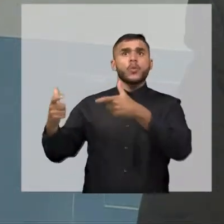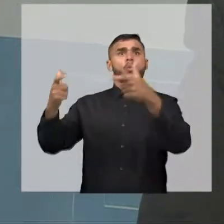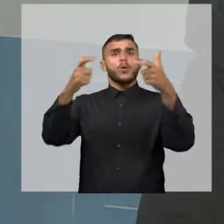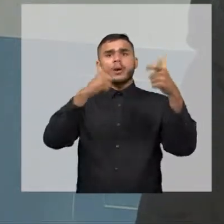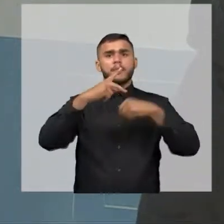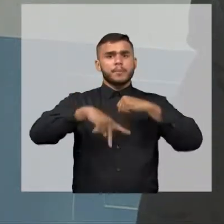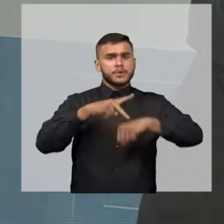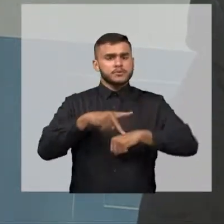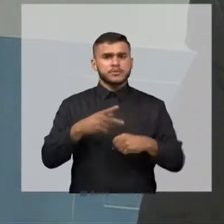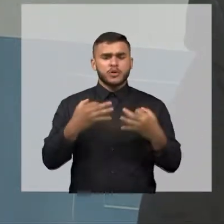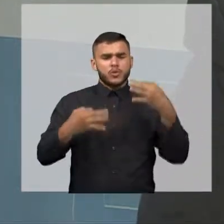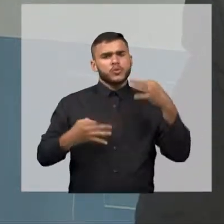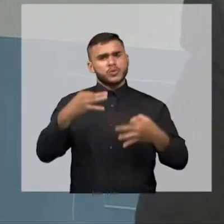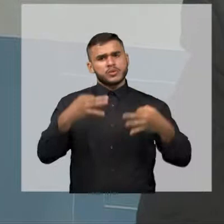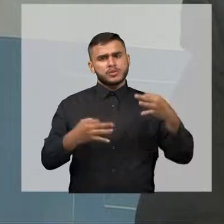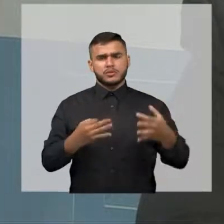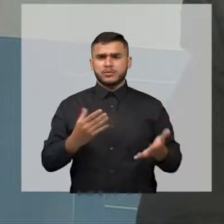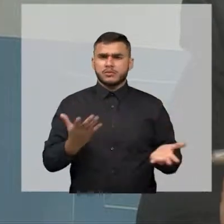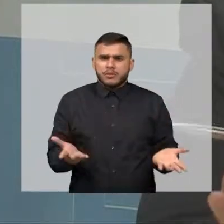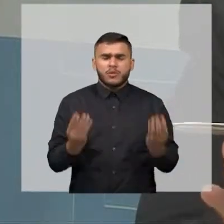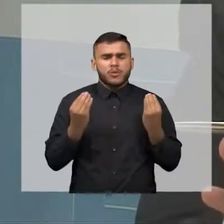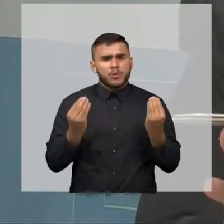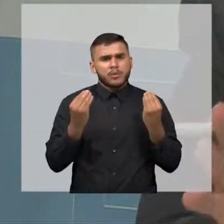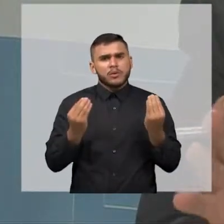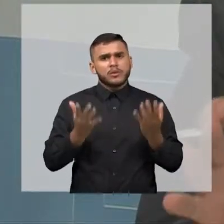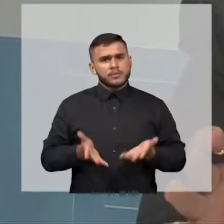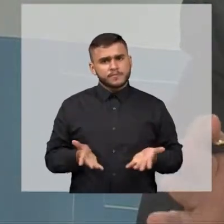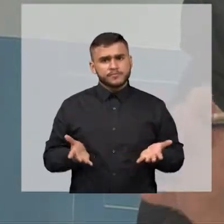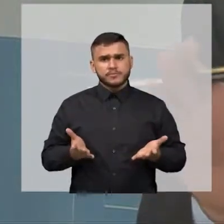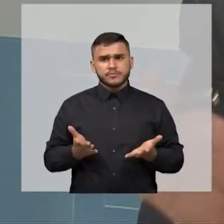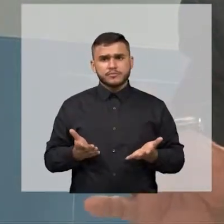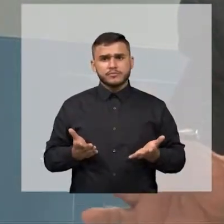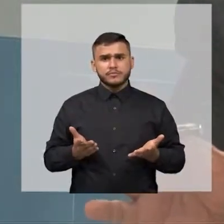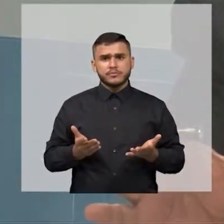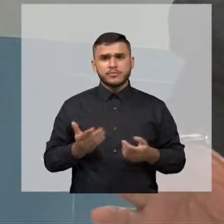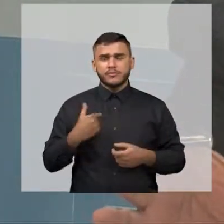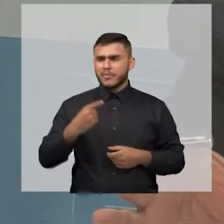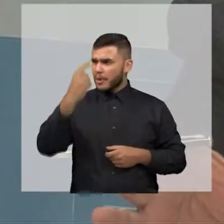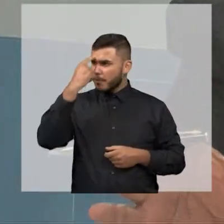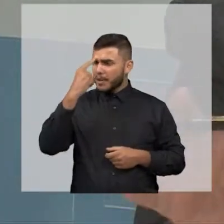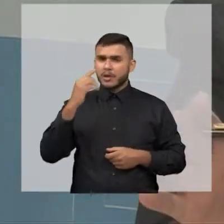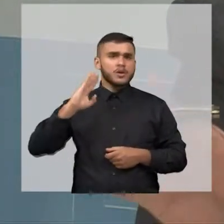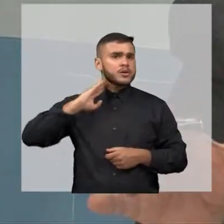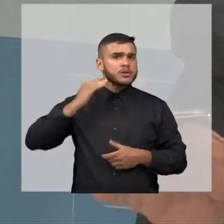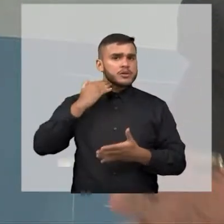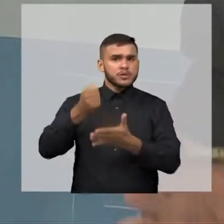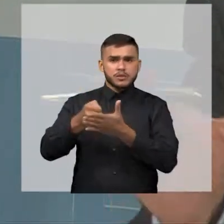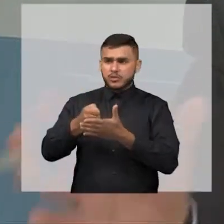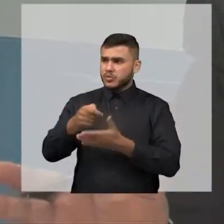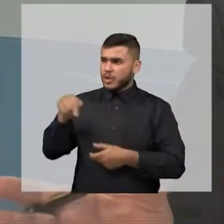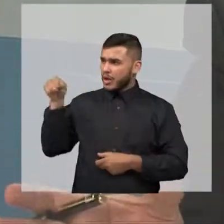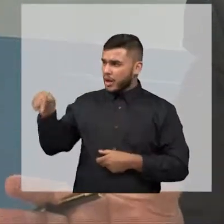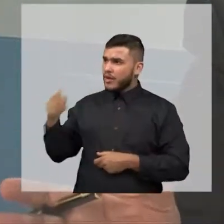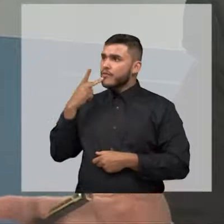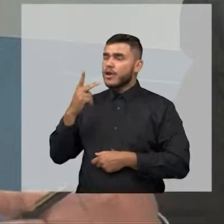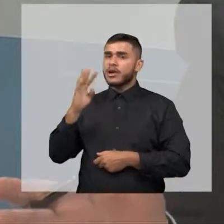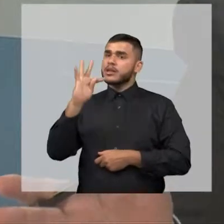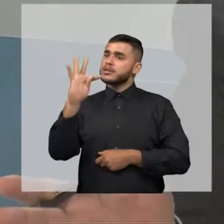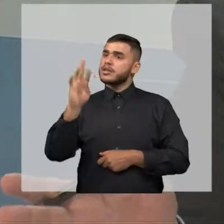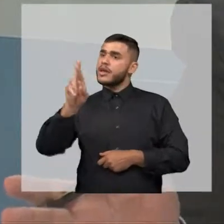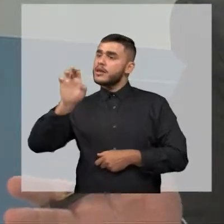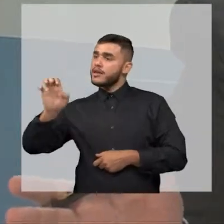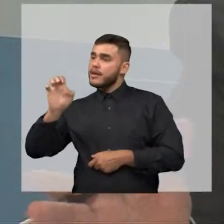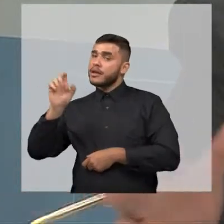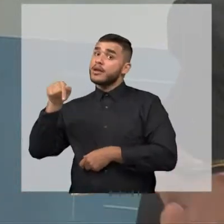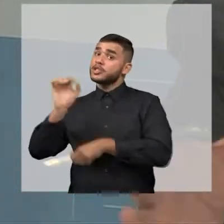ela não é assim não. Não é possível que você tenha entendimento unânimes de um tribunal para o outro completamente diferente.